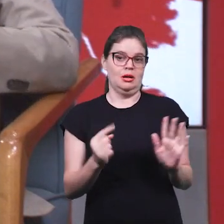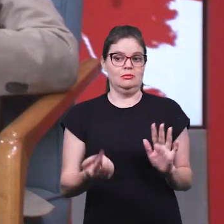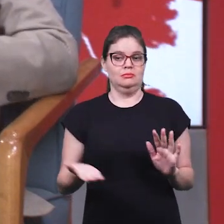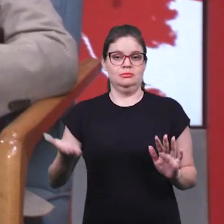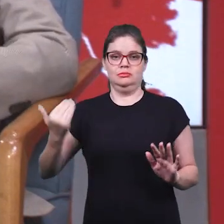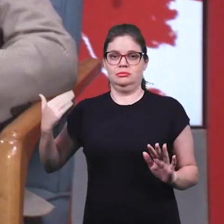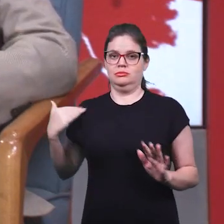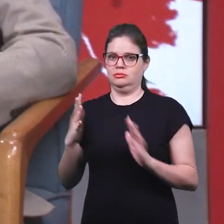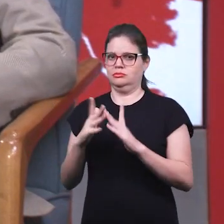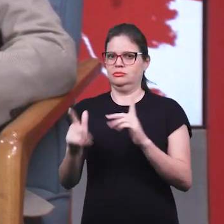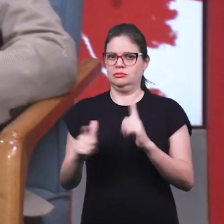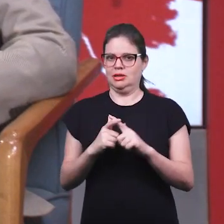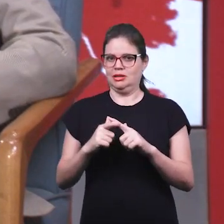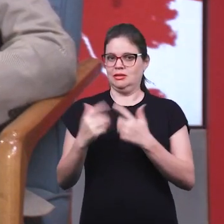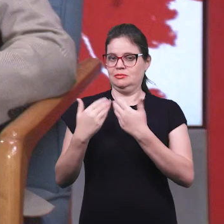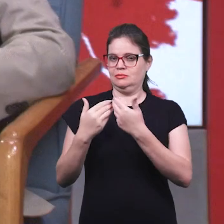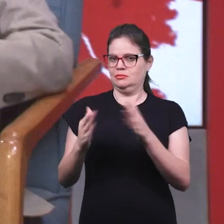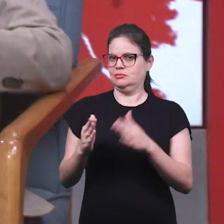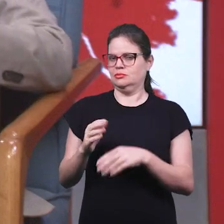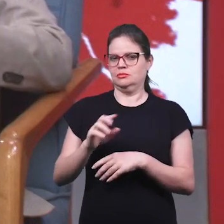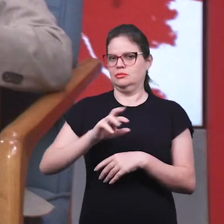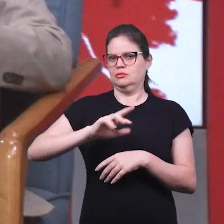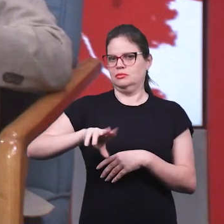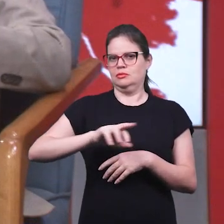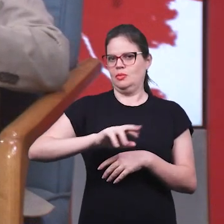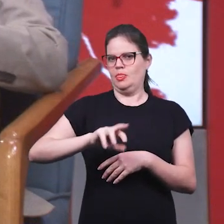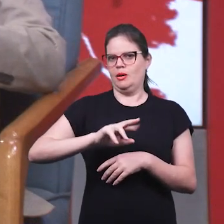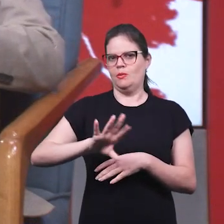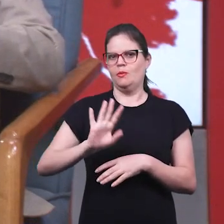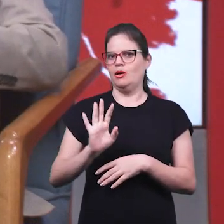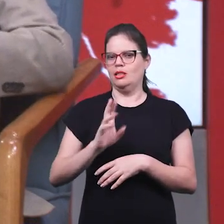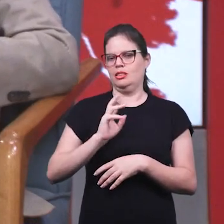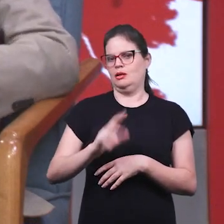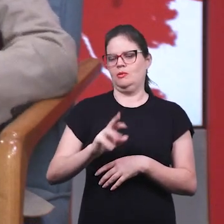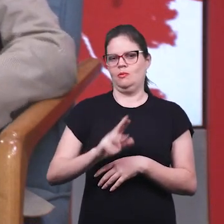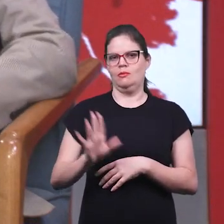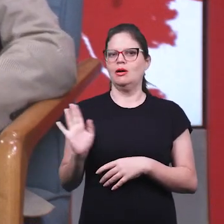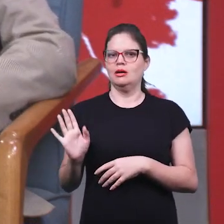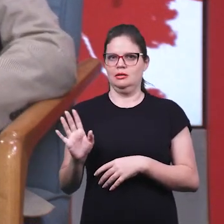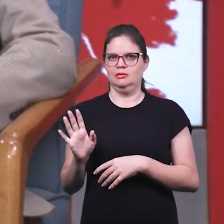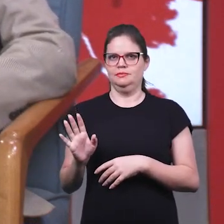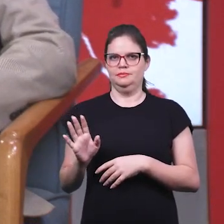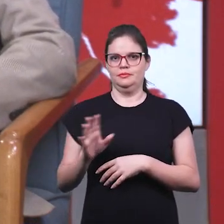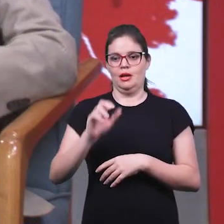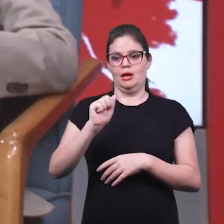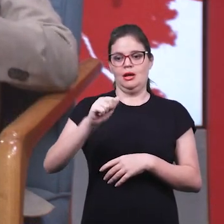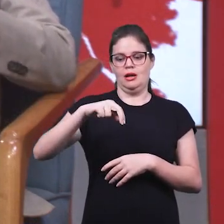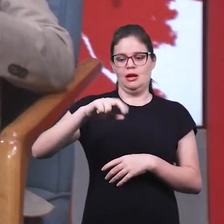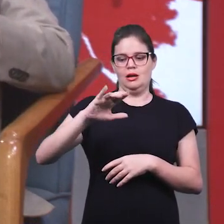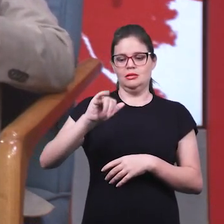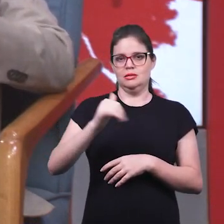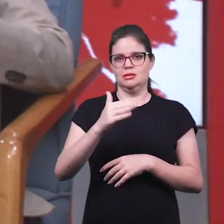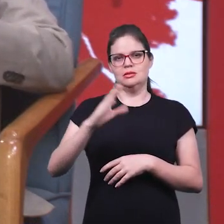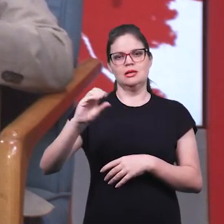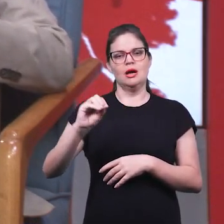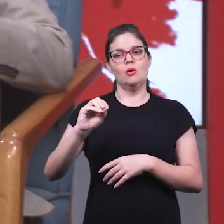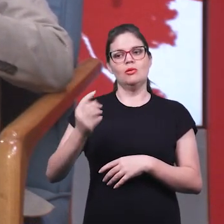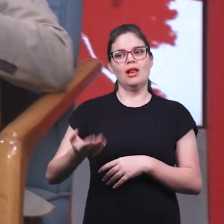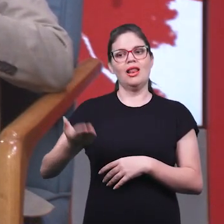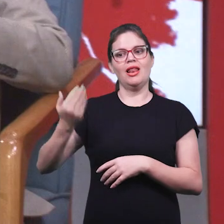Na igreja primitiva não é essa, não está sendo colocado desse jeito, né? O ancião,